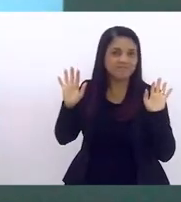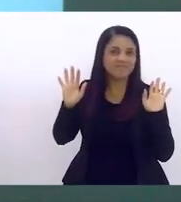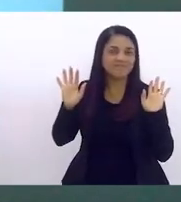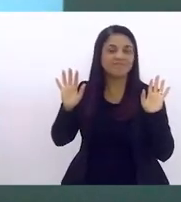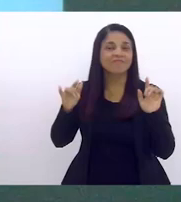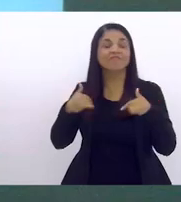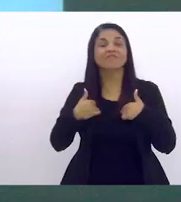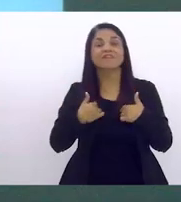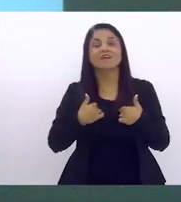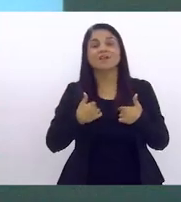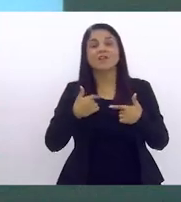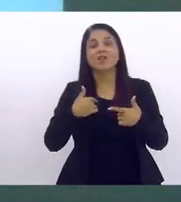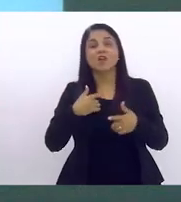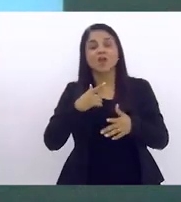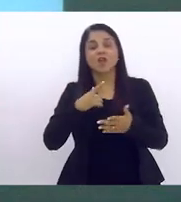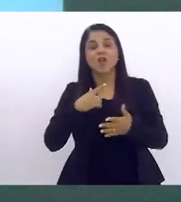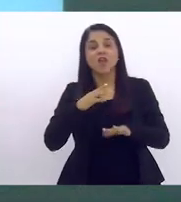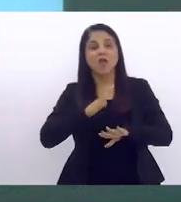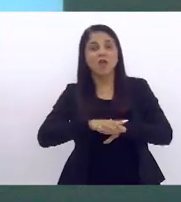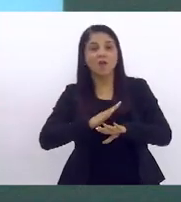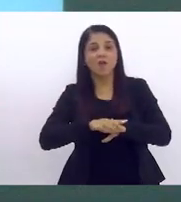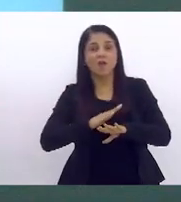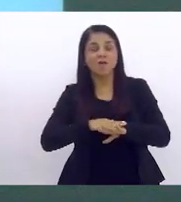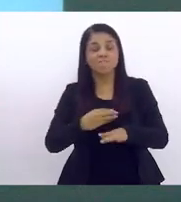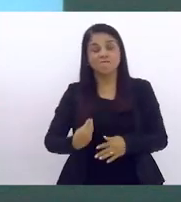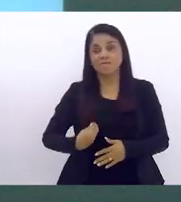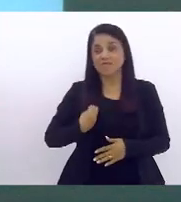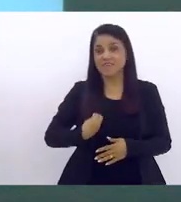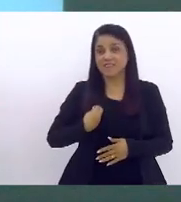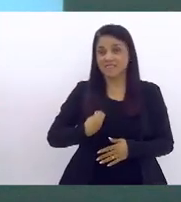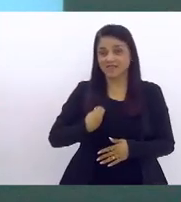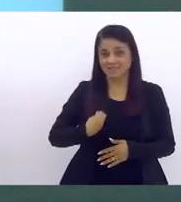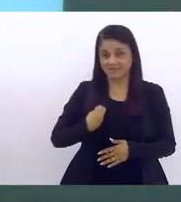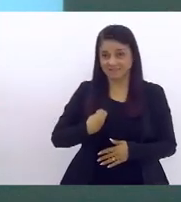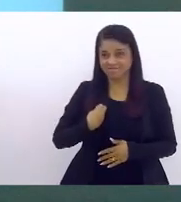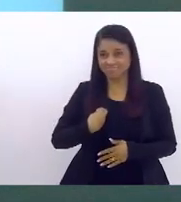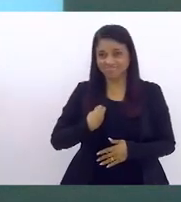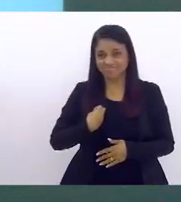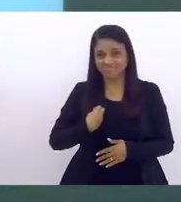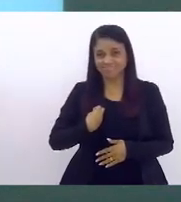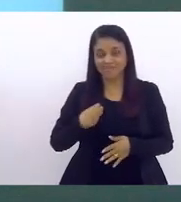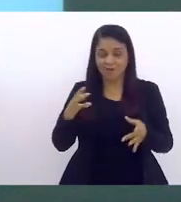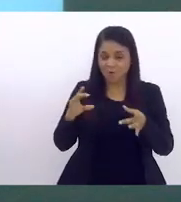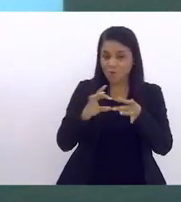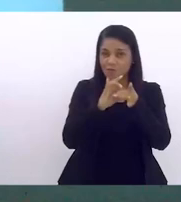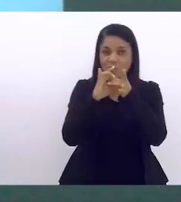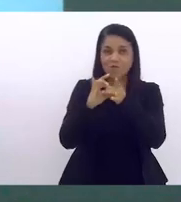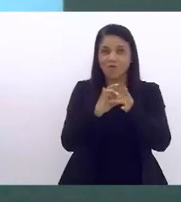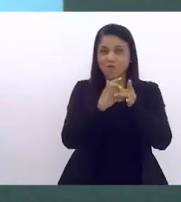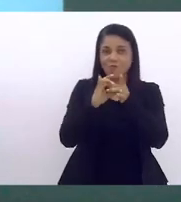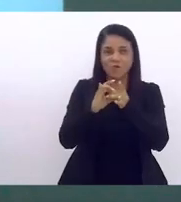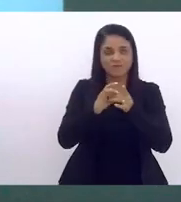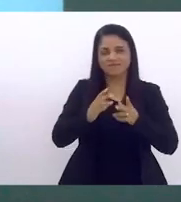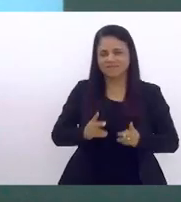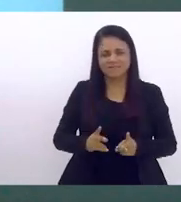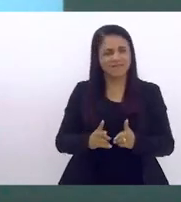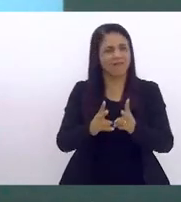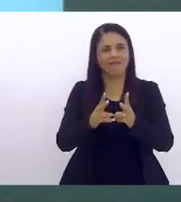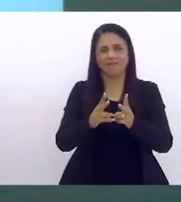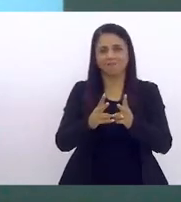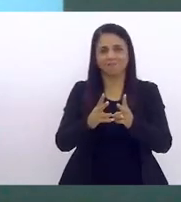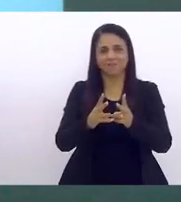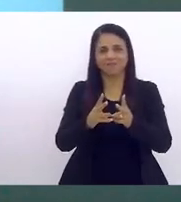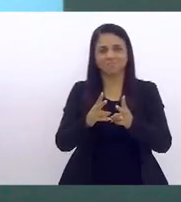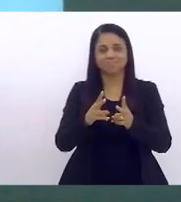de ocasião, é uma questão de filosofia de vida. Eu acho que isso é o que nos une e isso é o que nos unirá sempre por